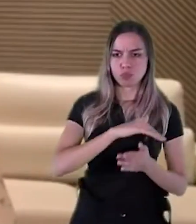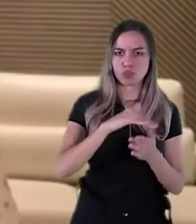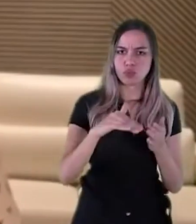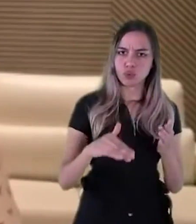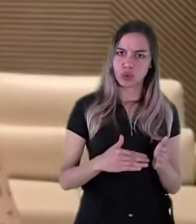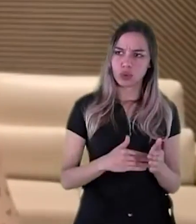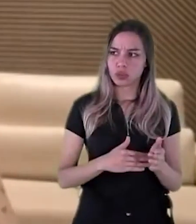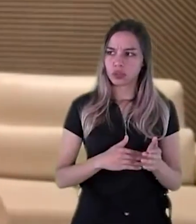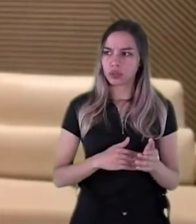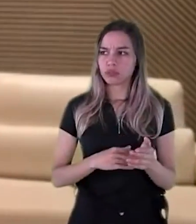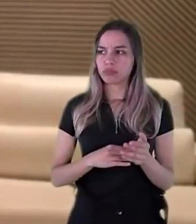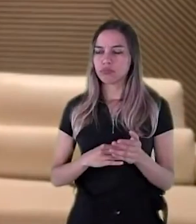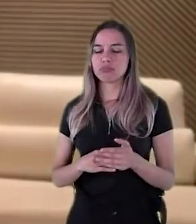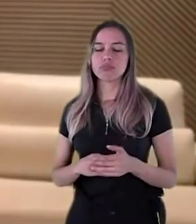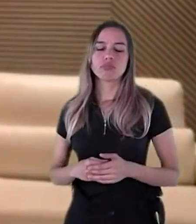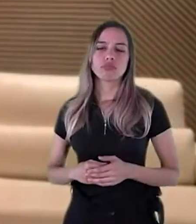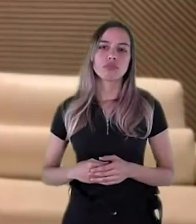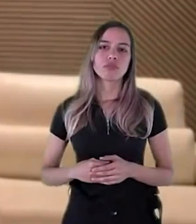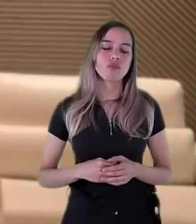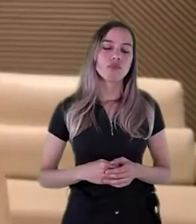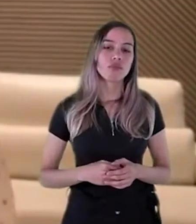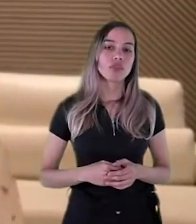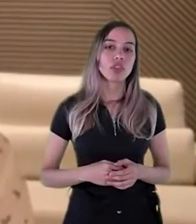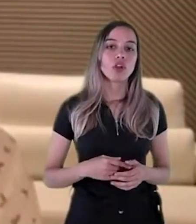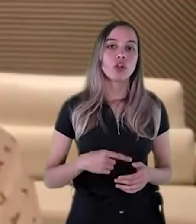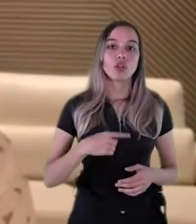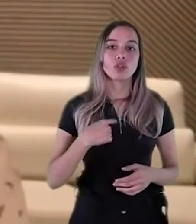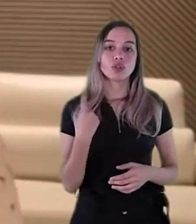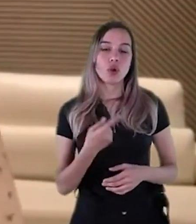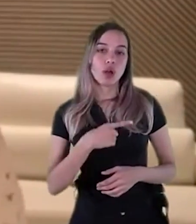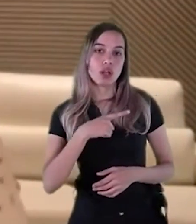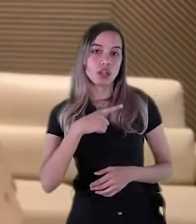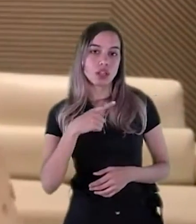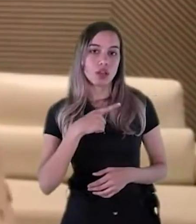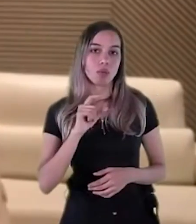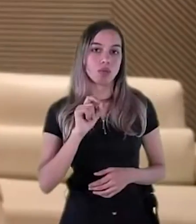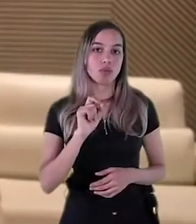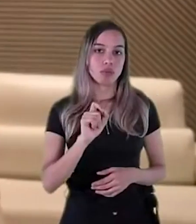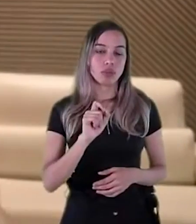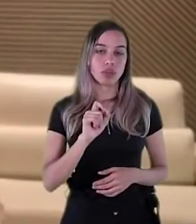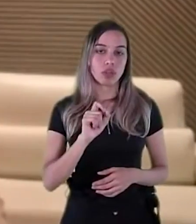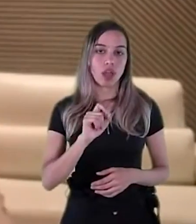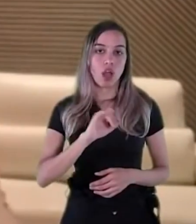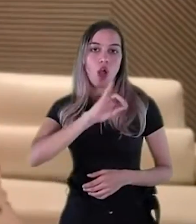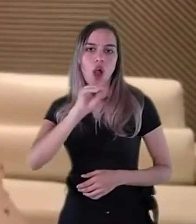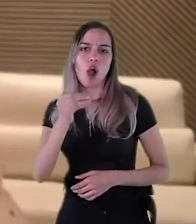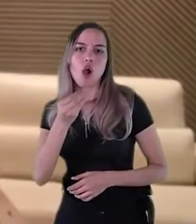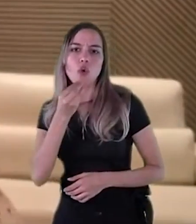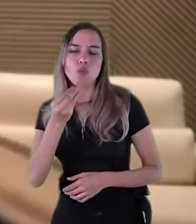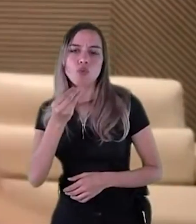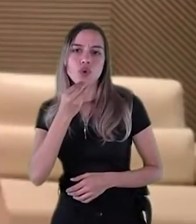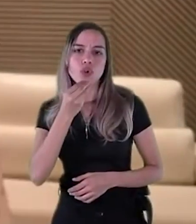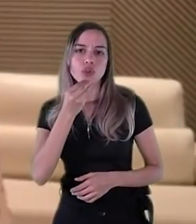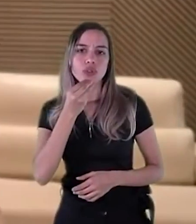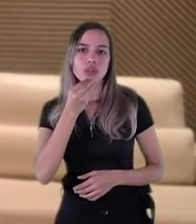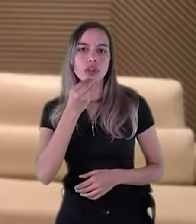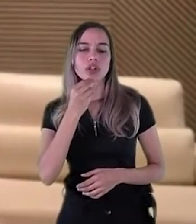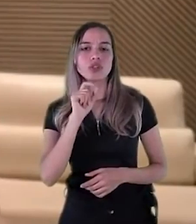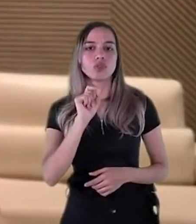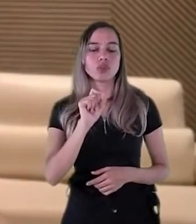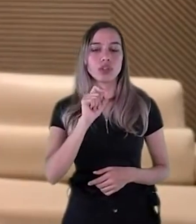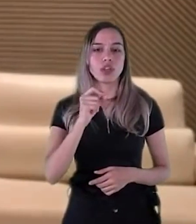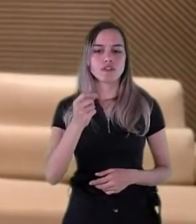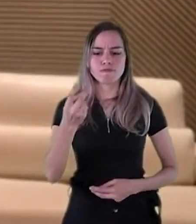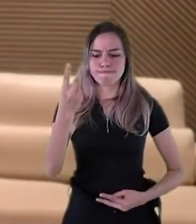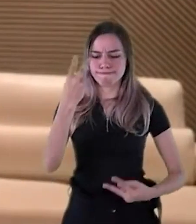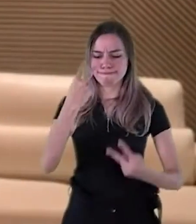Maria, José e Maria. Então nós temos no José a oportunidade de colocar o nosso nome e também identificar que em